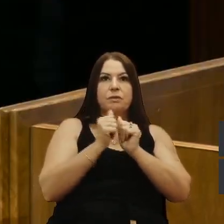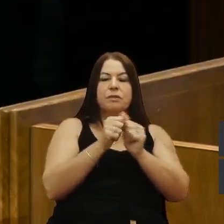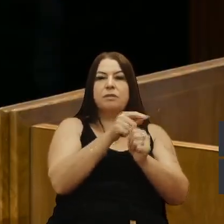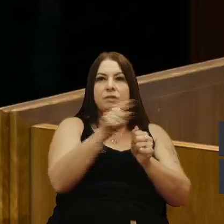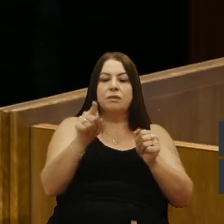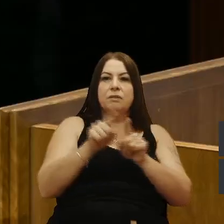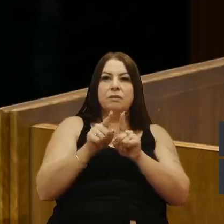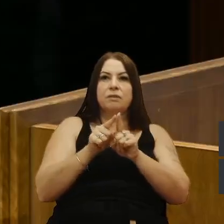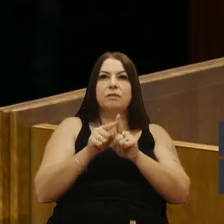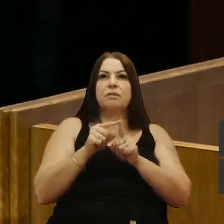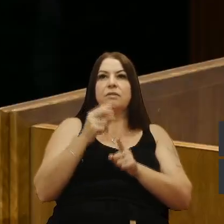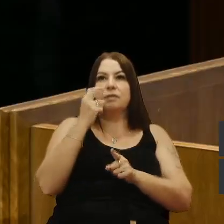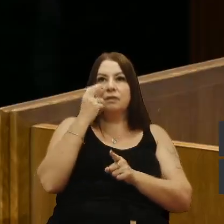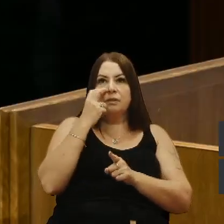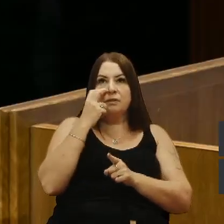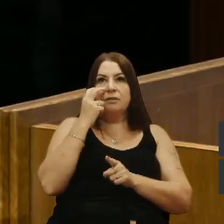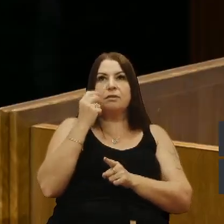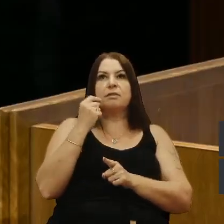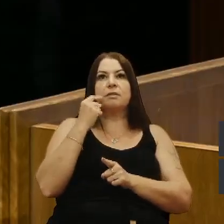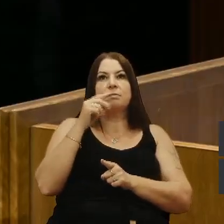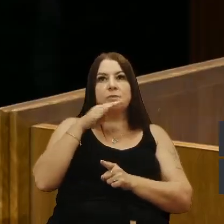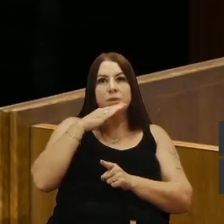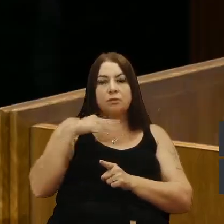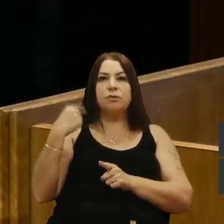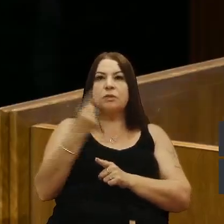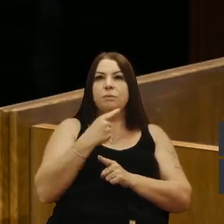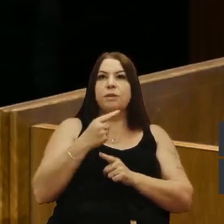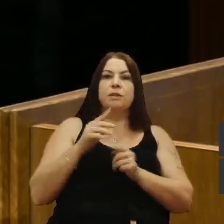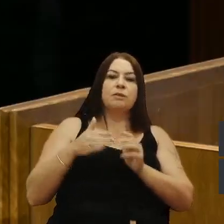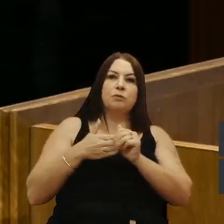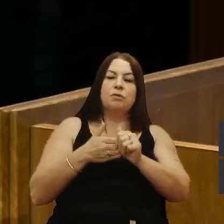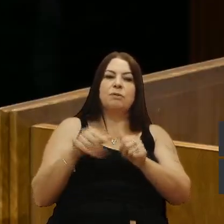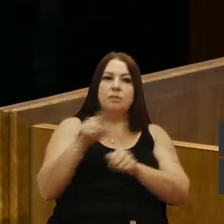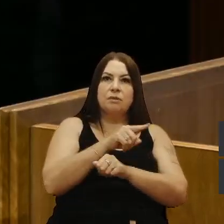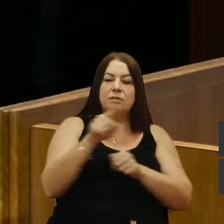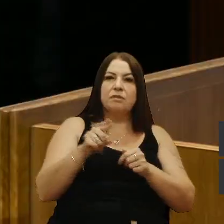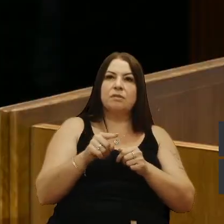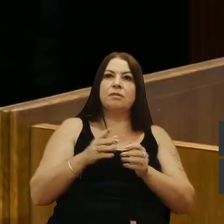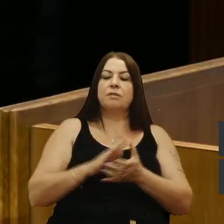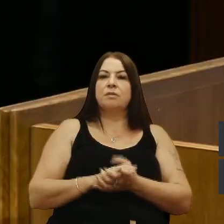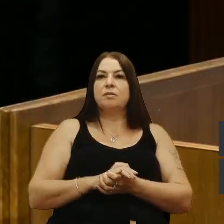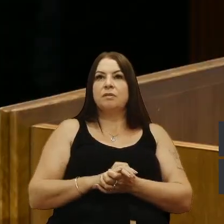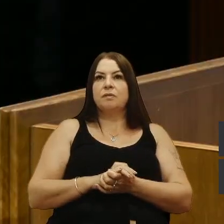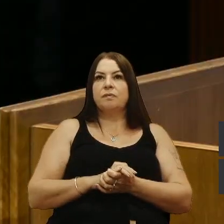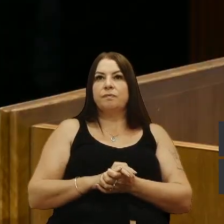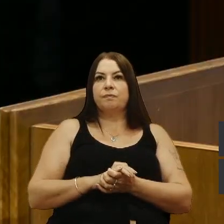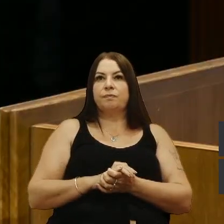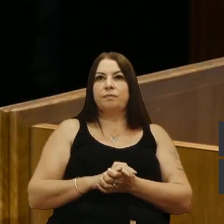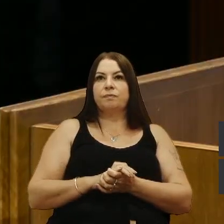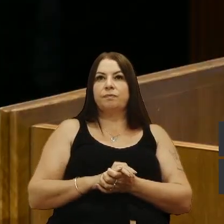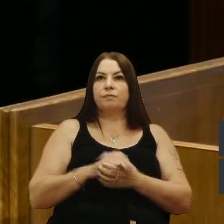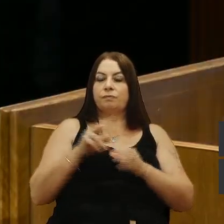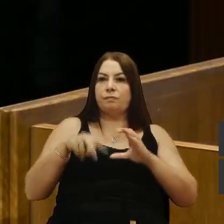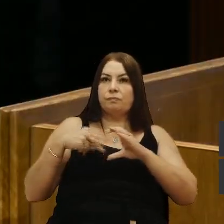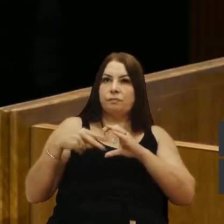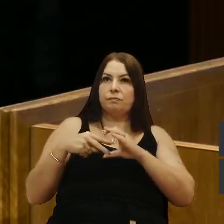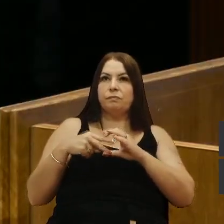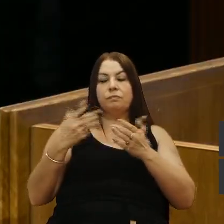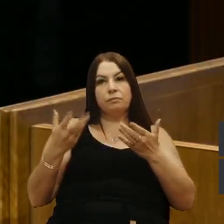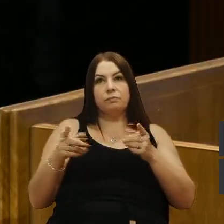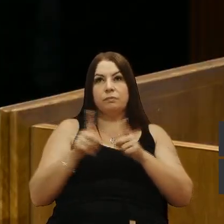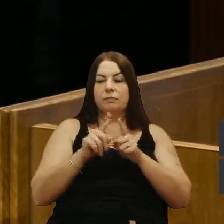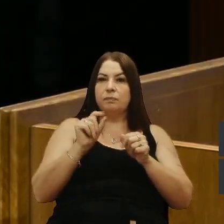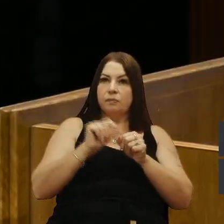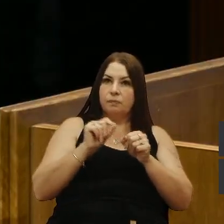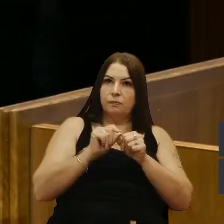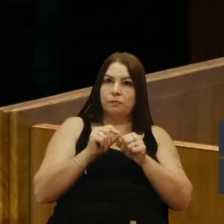vereador Andressa Malmo, essa possibilidade de conduzir o Poder Legislativo, uma vez que também estamos